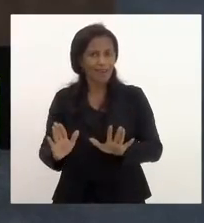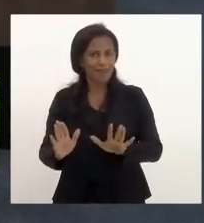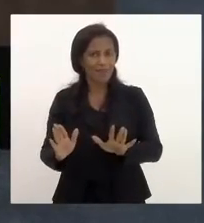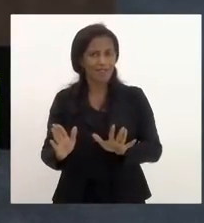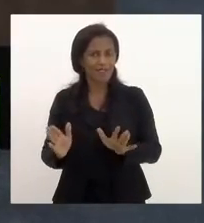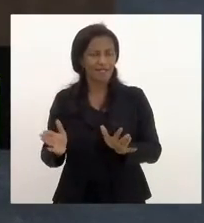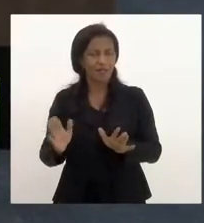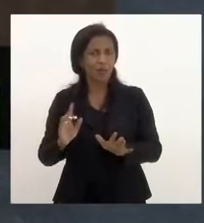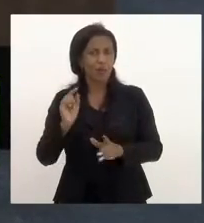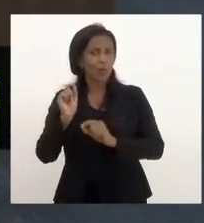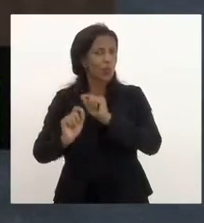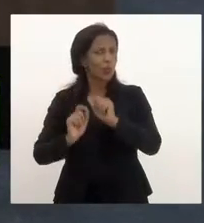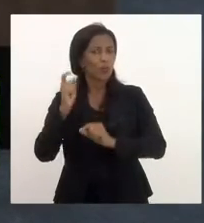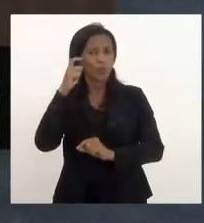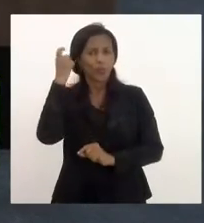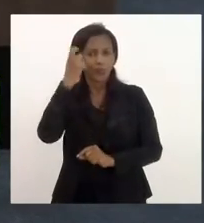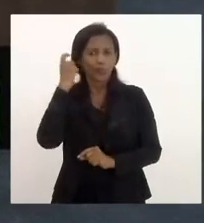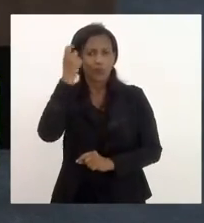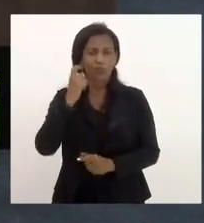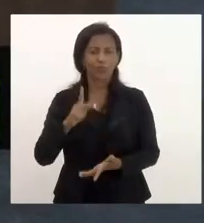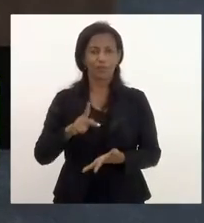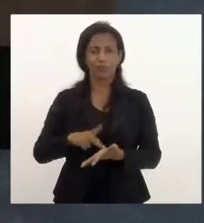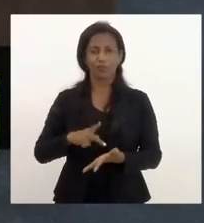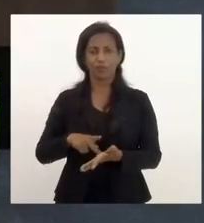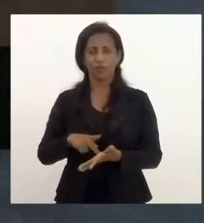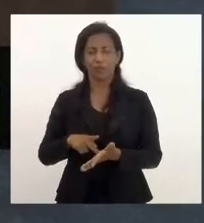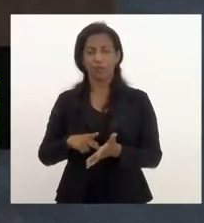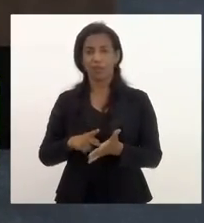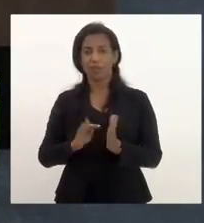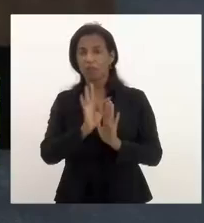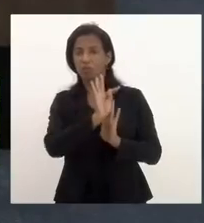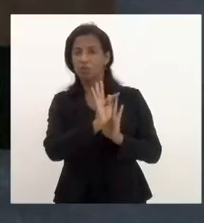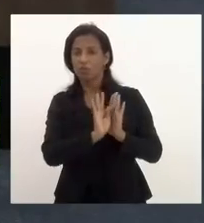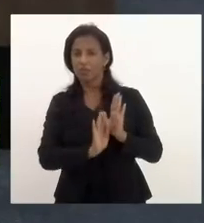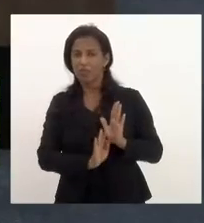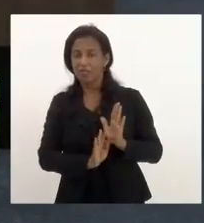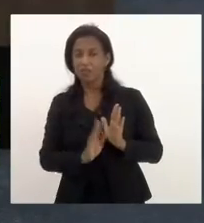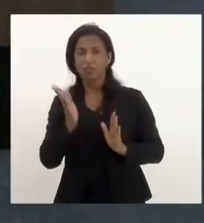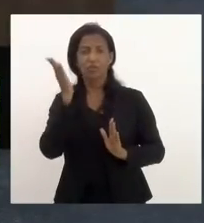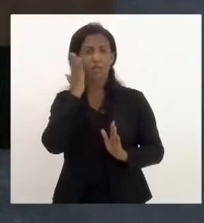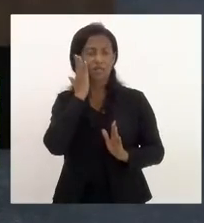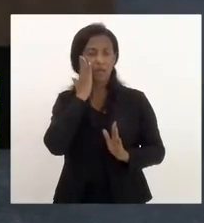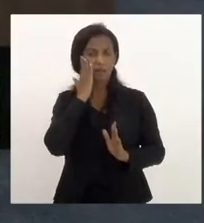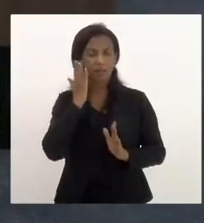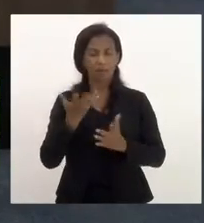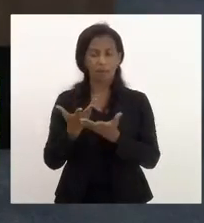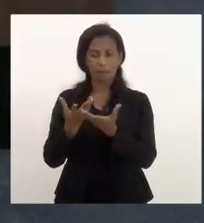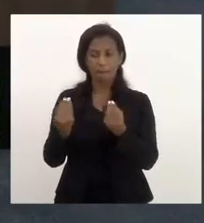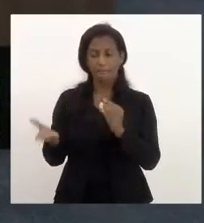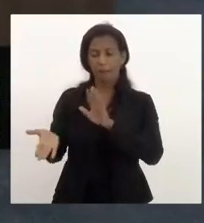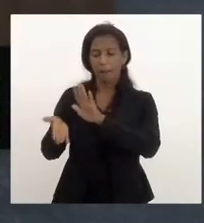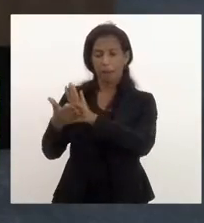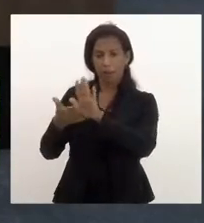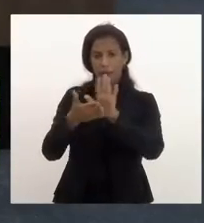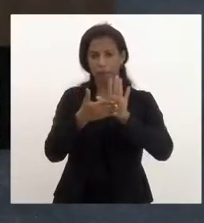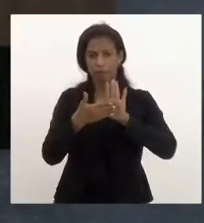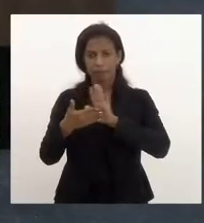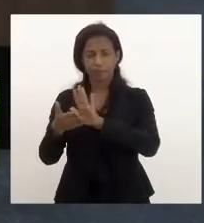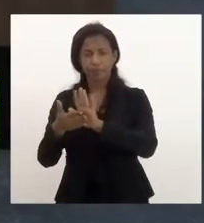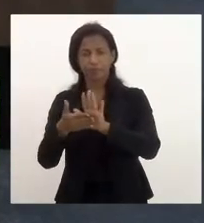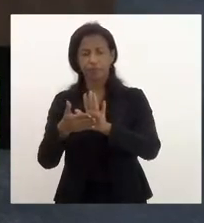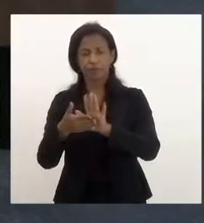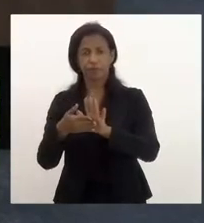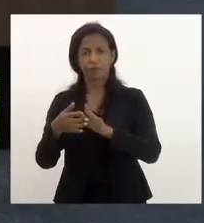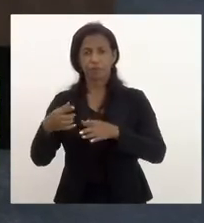e o que nos preocupa muito são as vedações nós sabemos que muito que as propostas que estão